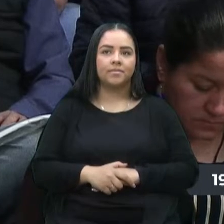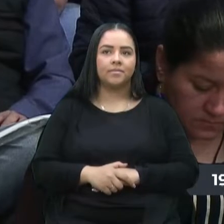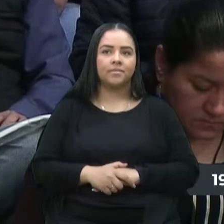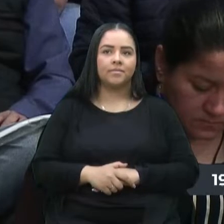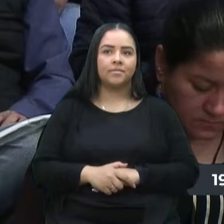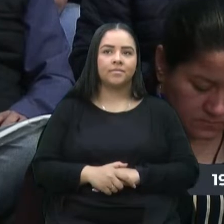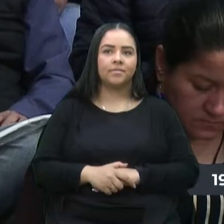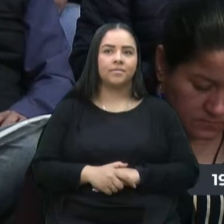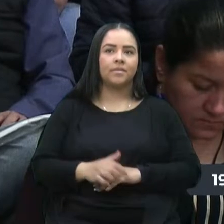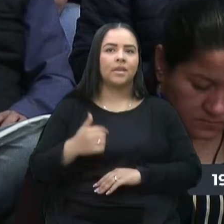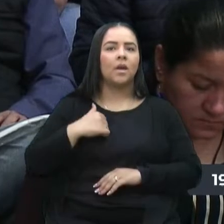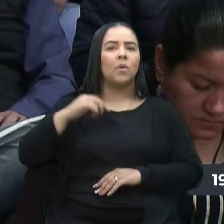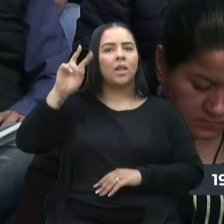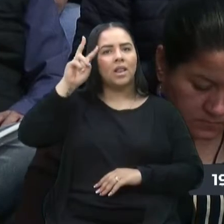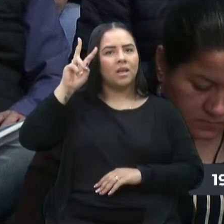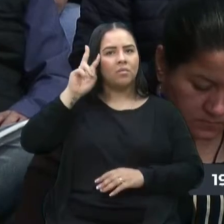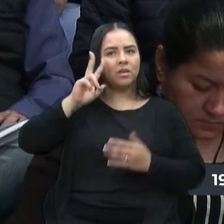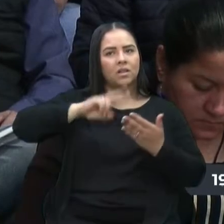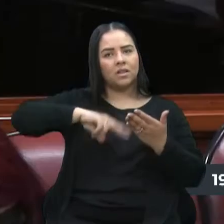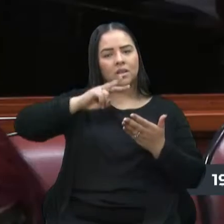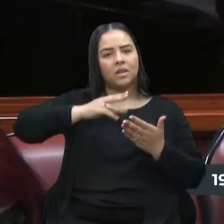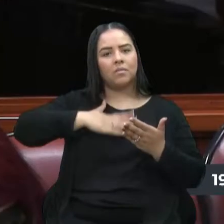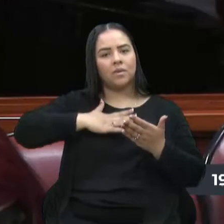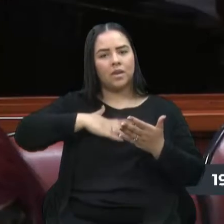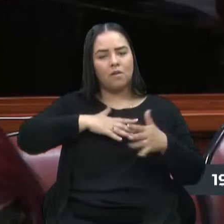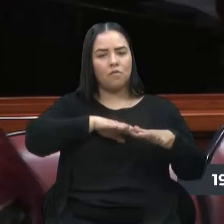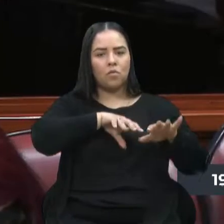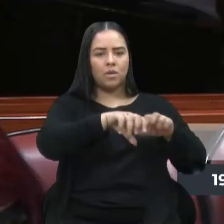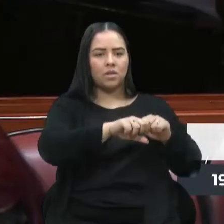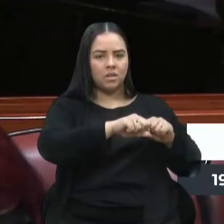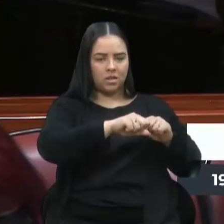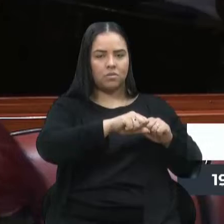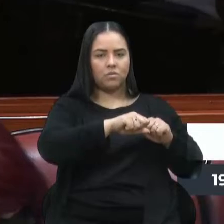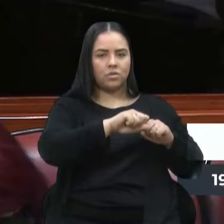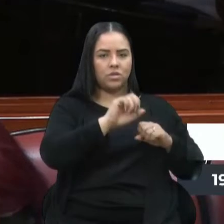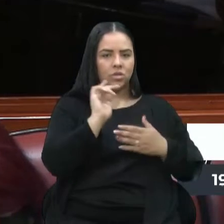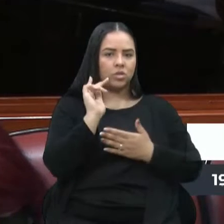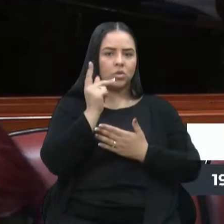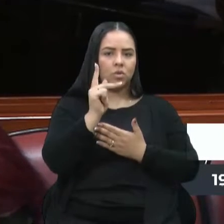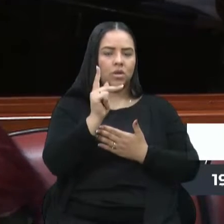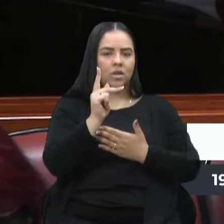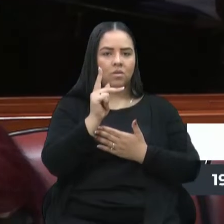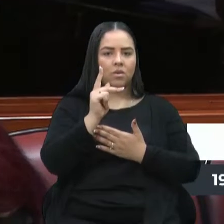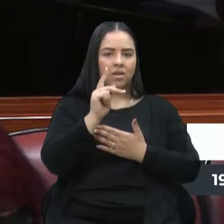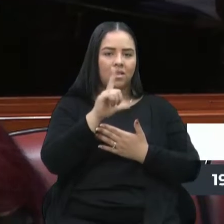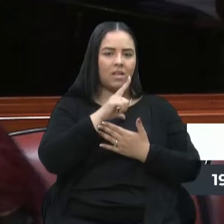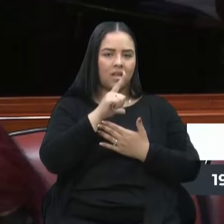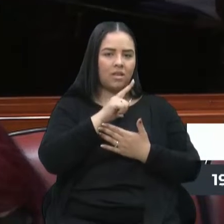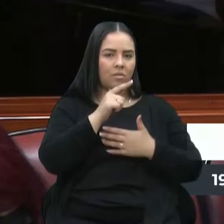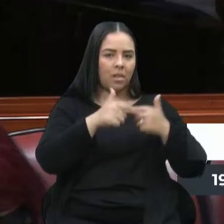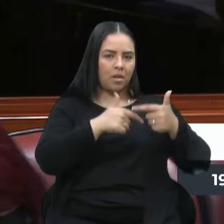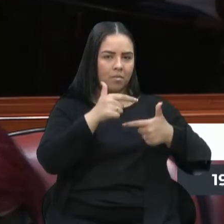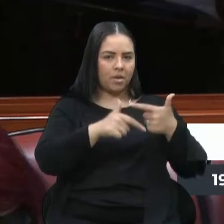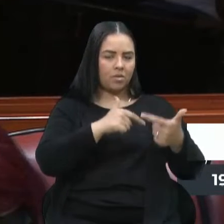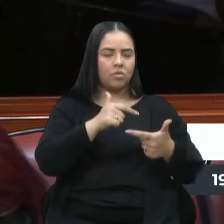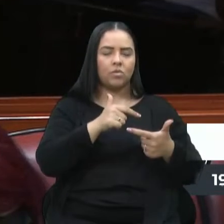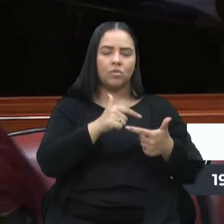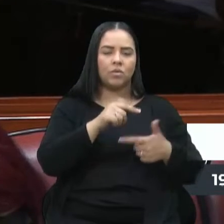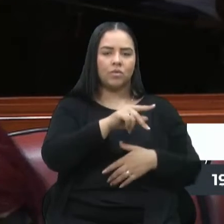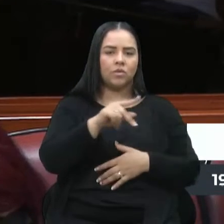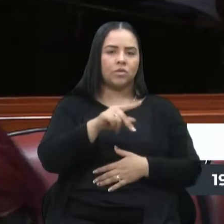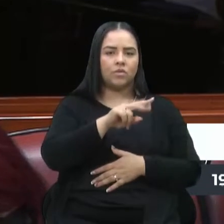isso eu lembro de ter lido na minha graduação de História o trabalho do professor Valentin lazzarotto